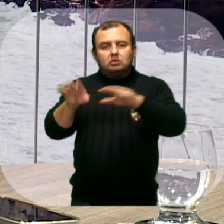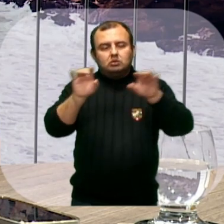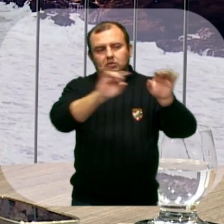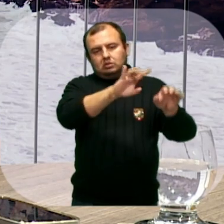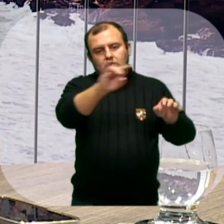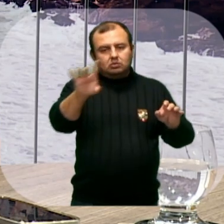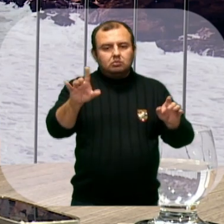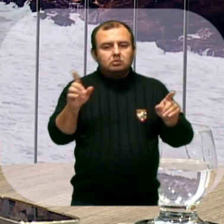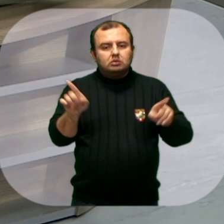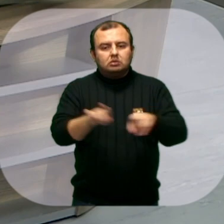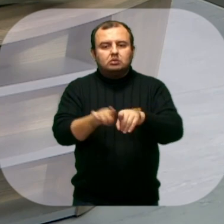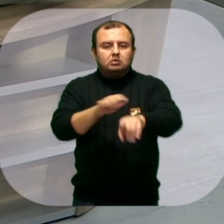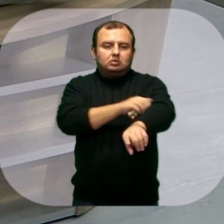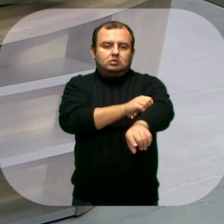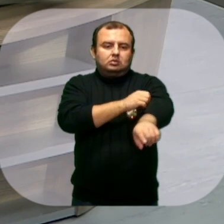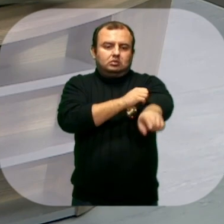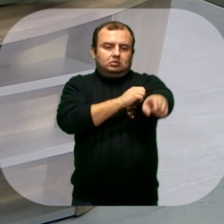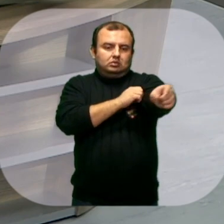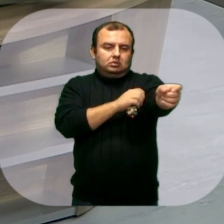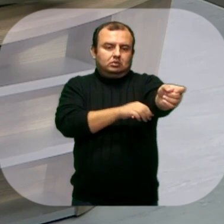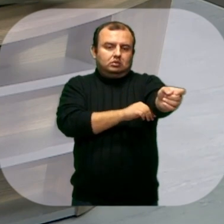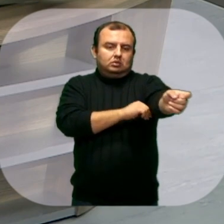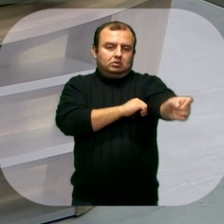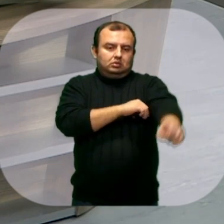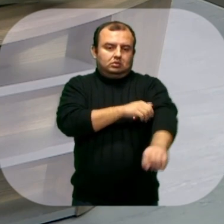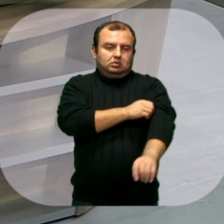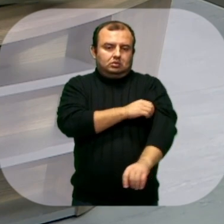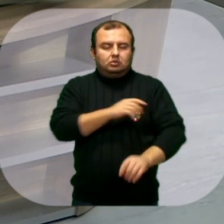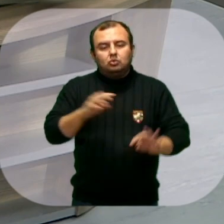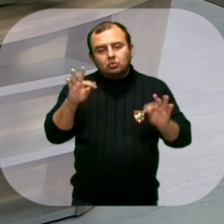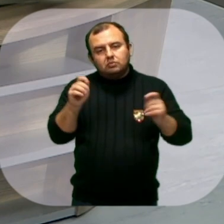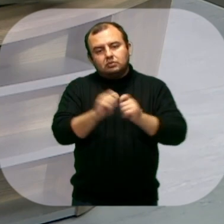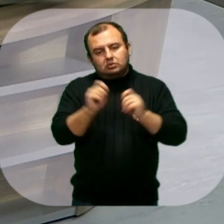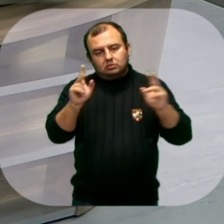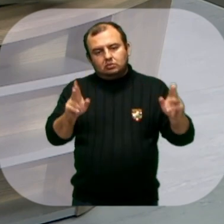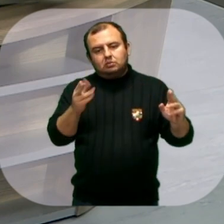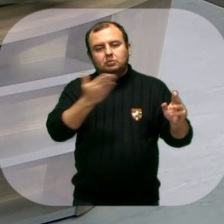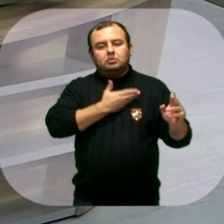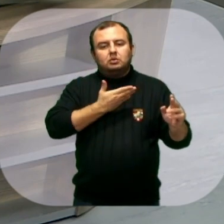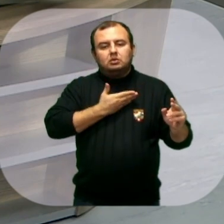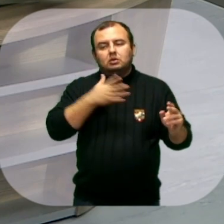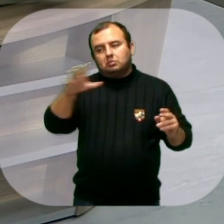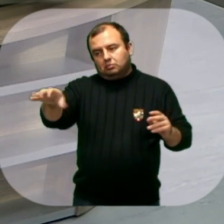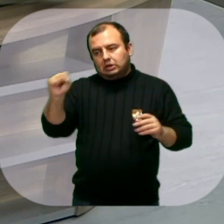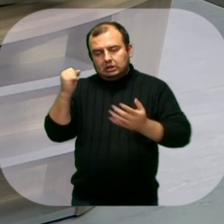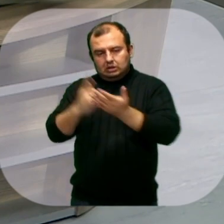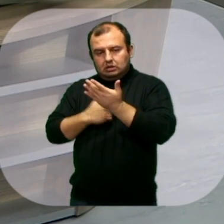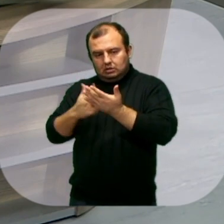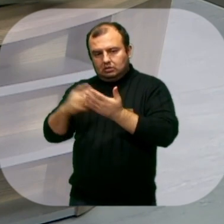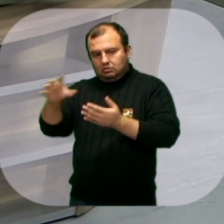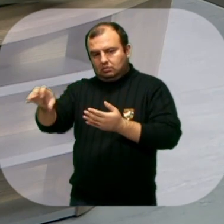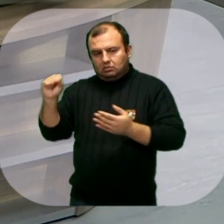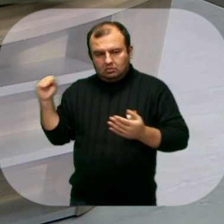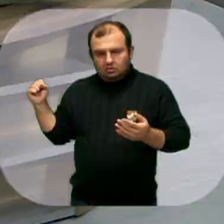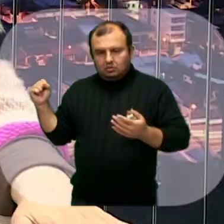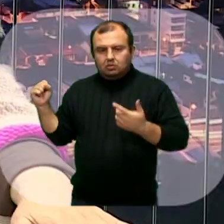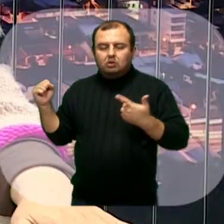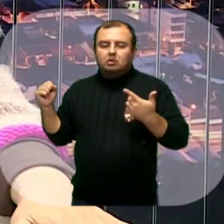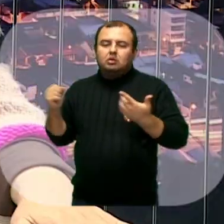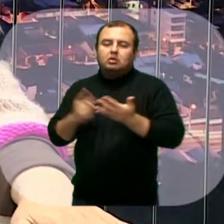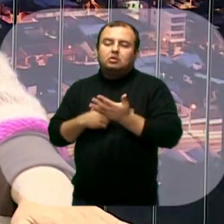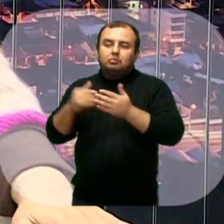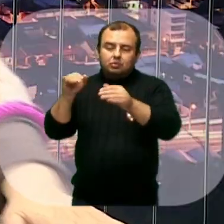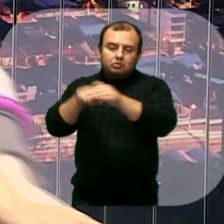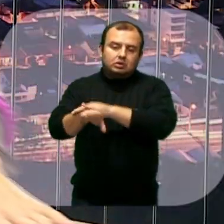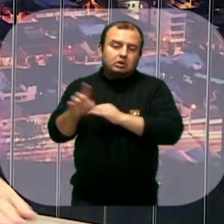E nós recebemos... porque nem todo mundo faz aquilo que eu e minha amiga fizemos. A pessoa só vai lá e pega, e tudo bem se ela não tiver outro para deixar